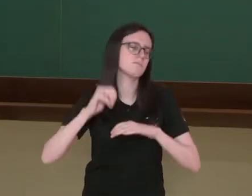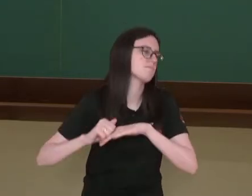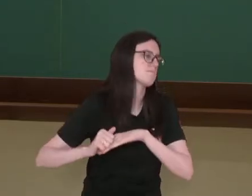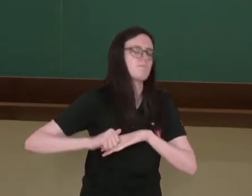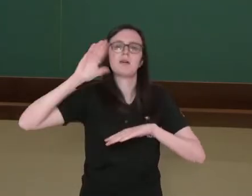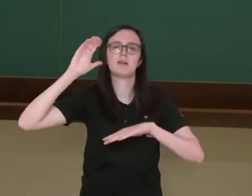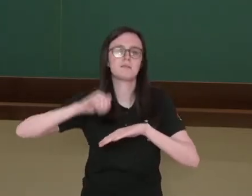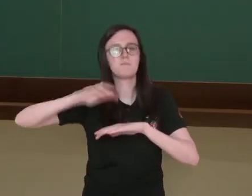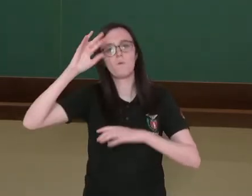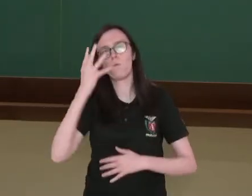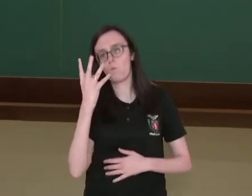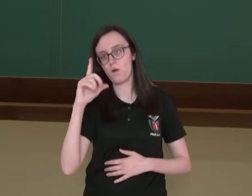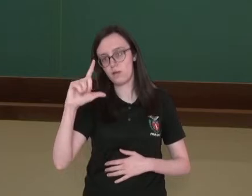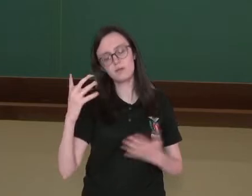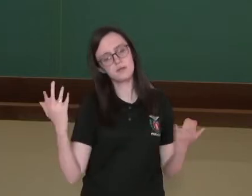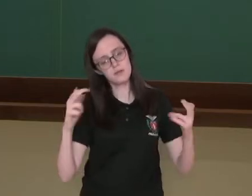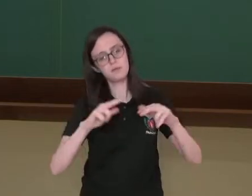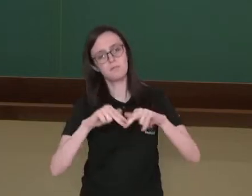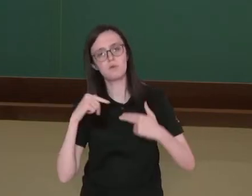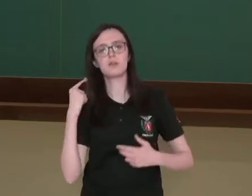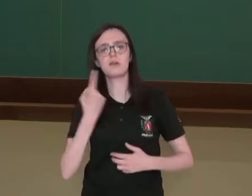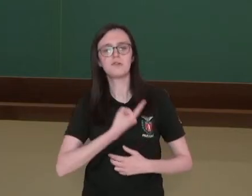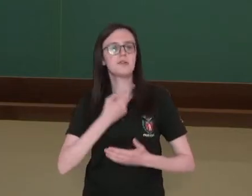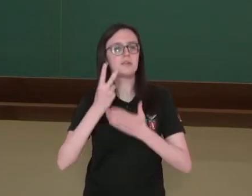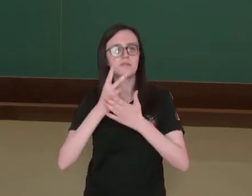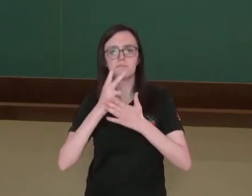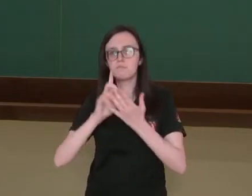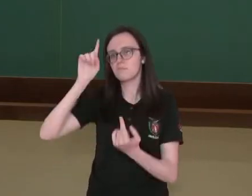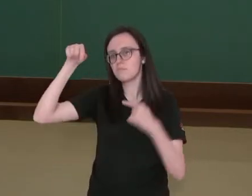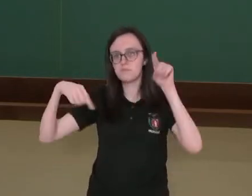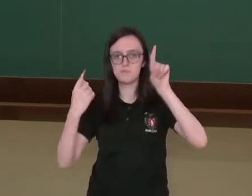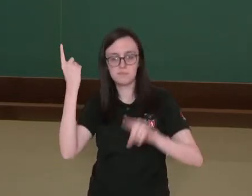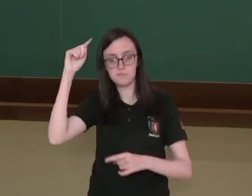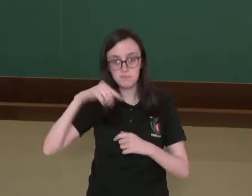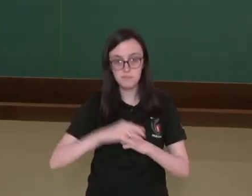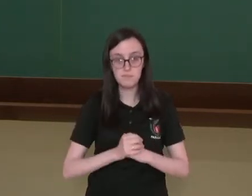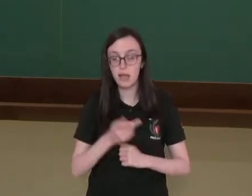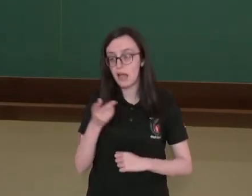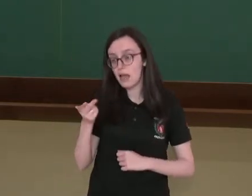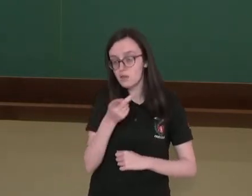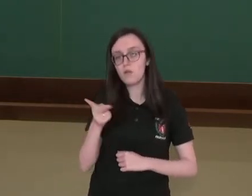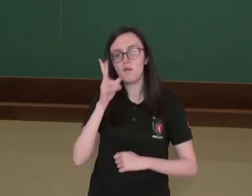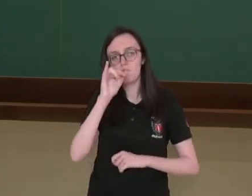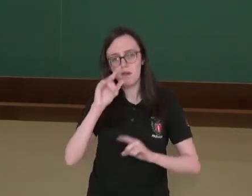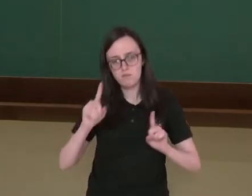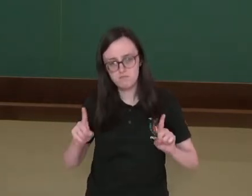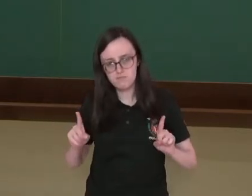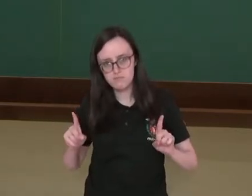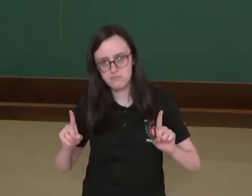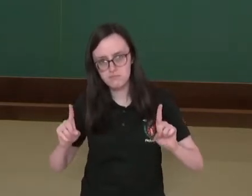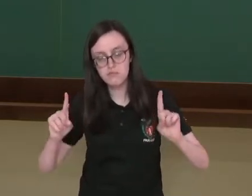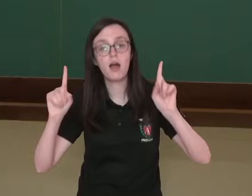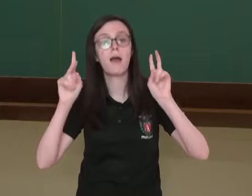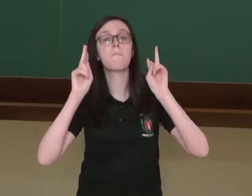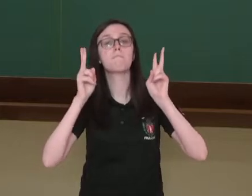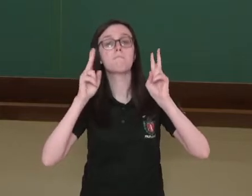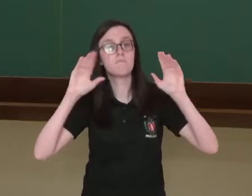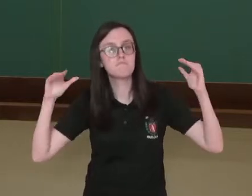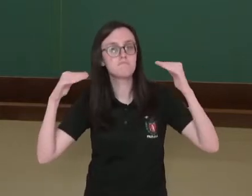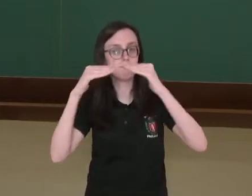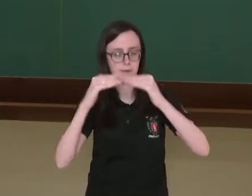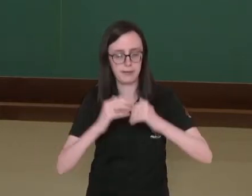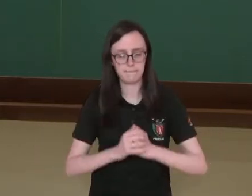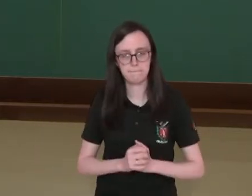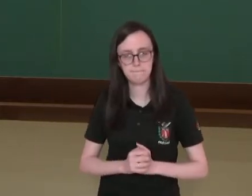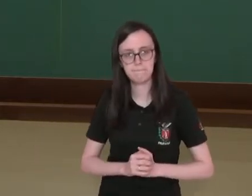mais que 4 litros. Por isso que nós dizemos que ela é diretamente proporcional. As duas vão aumentar na mesma